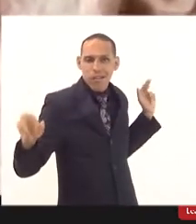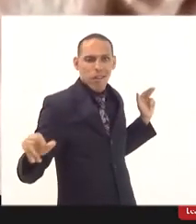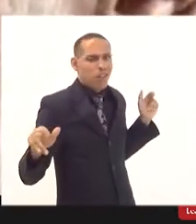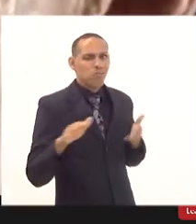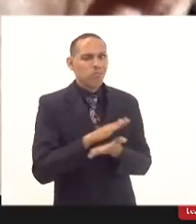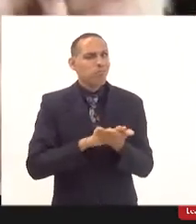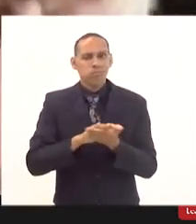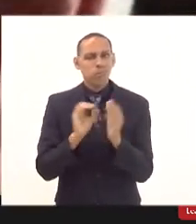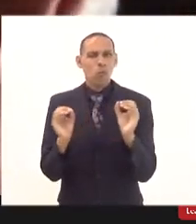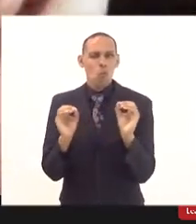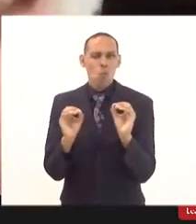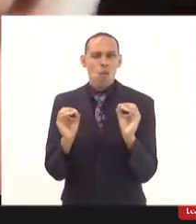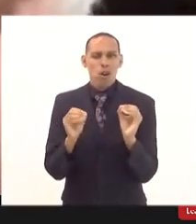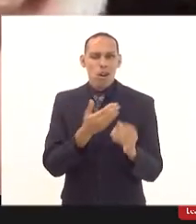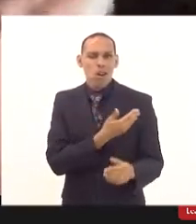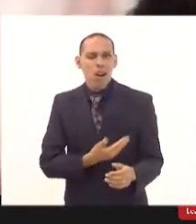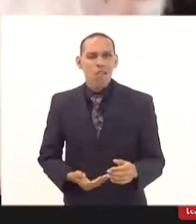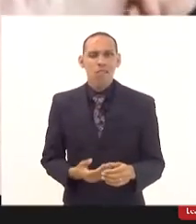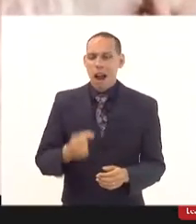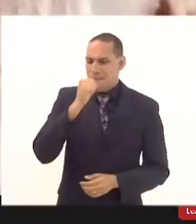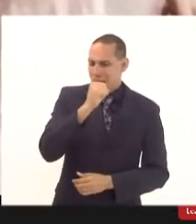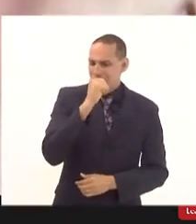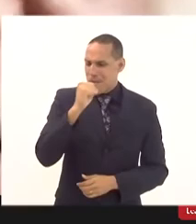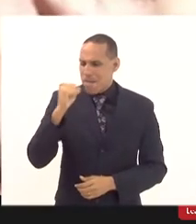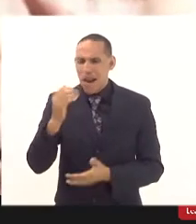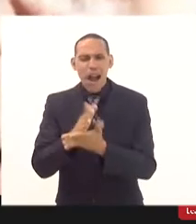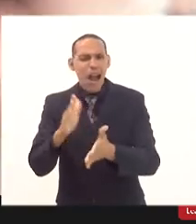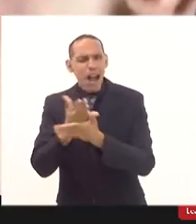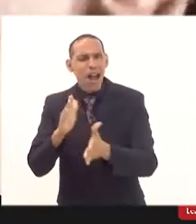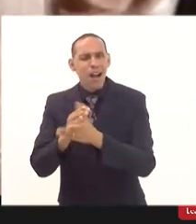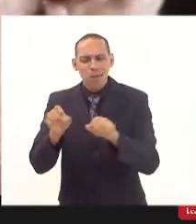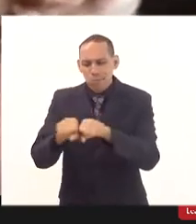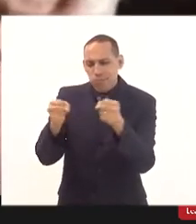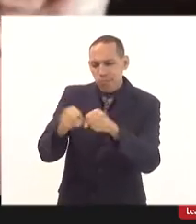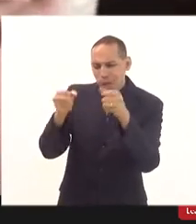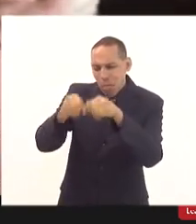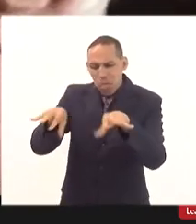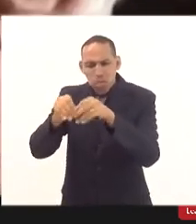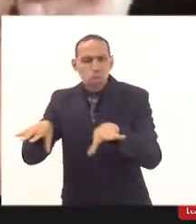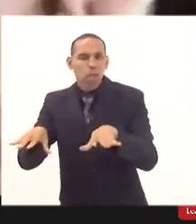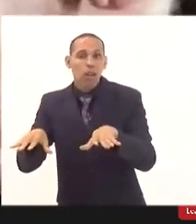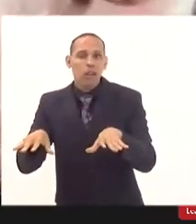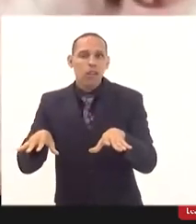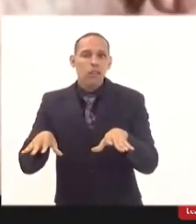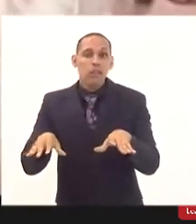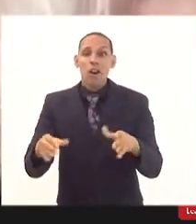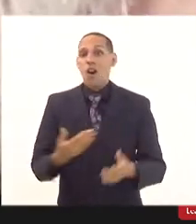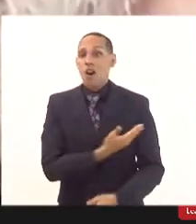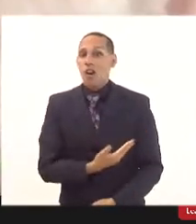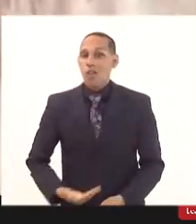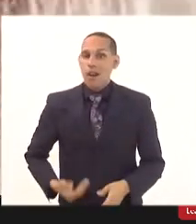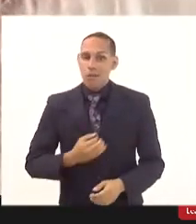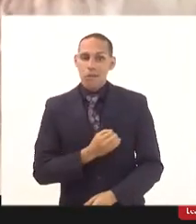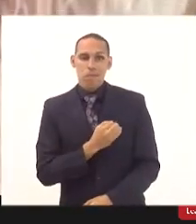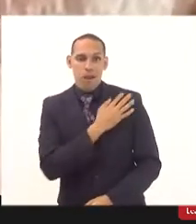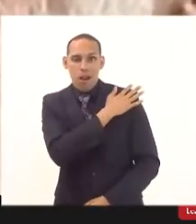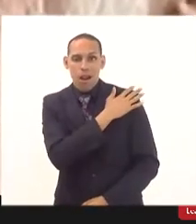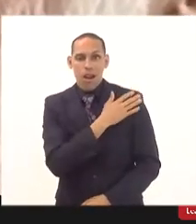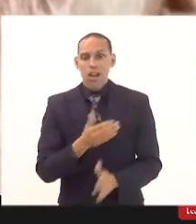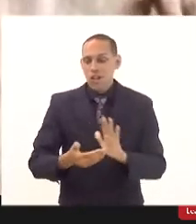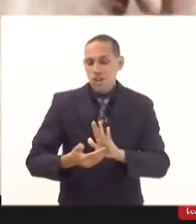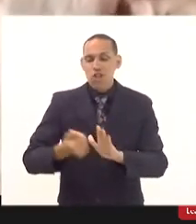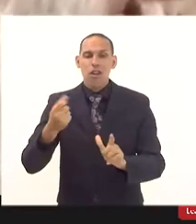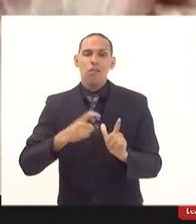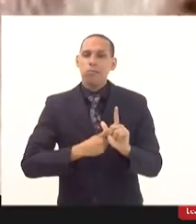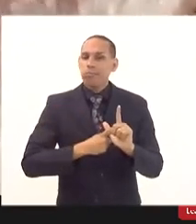todos que assassinaram governo após governo tiraram alguma coisa dela últimos anos militar esperando da Rádio autonomia da